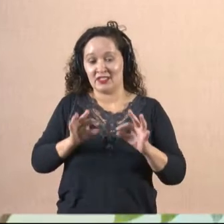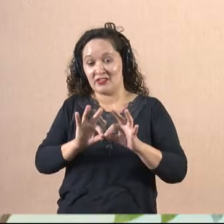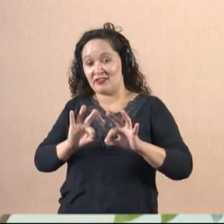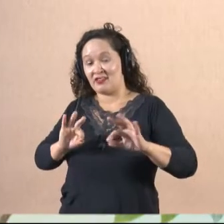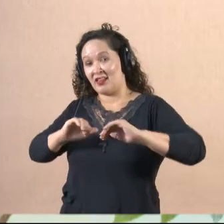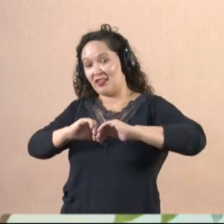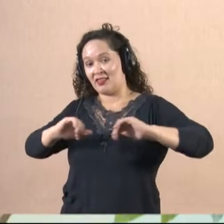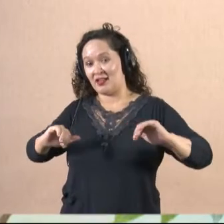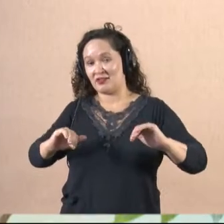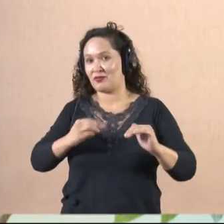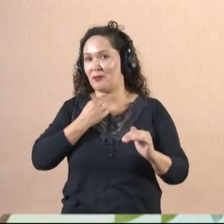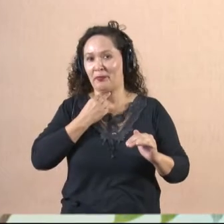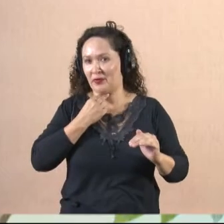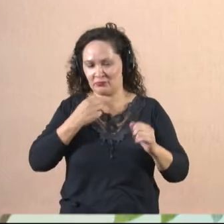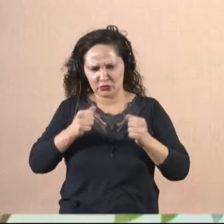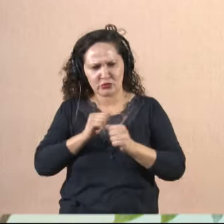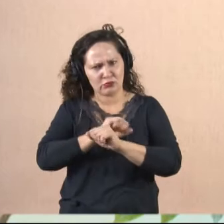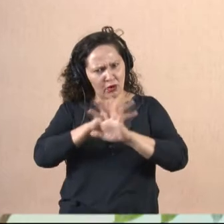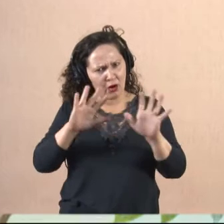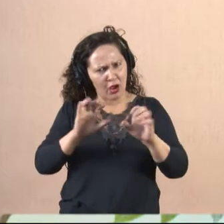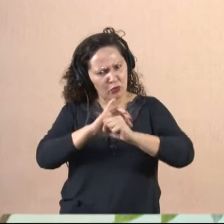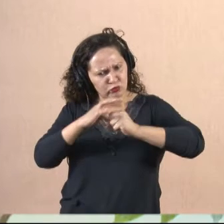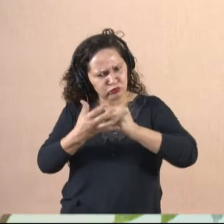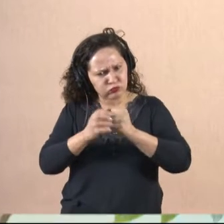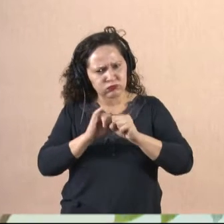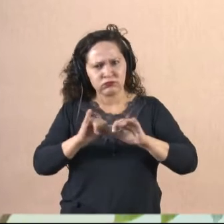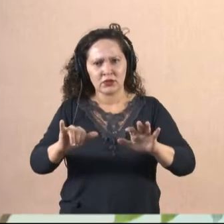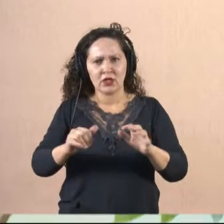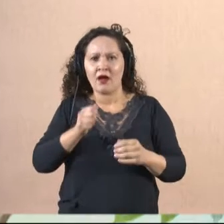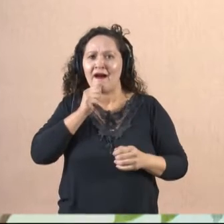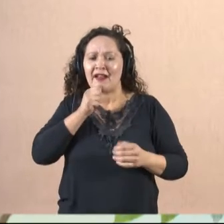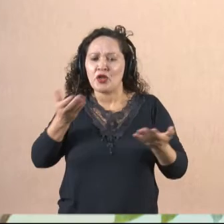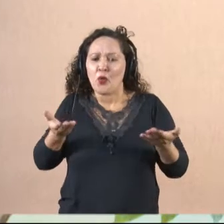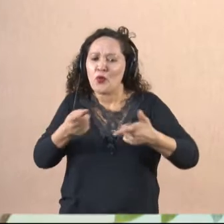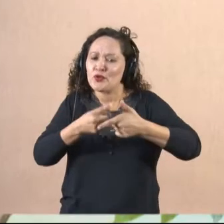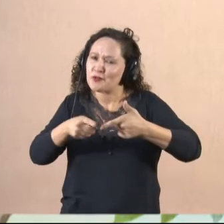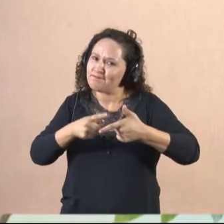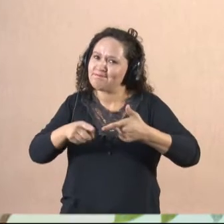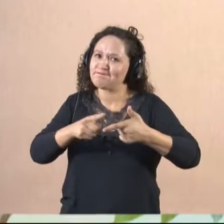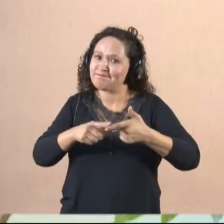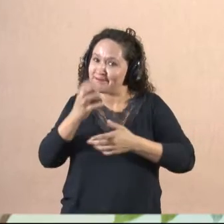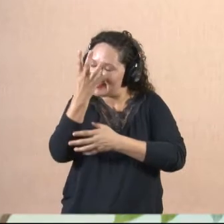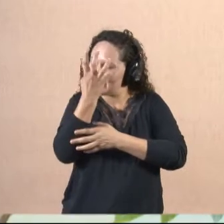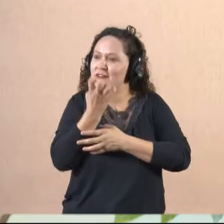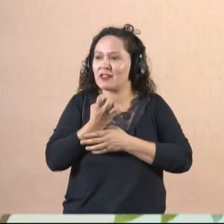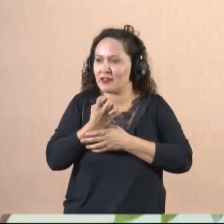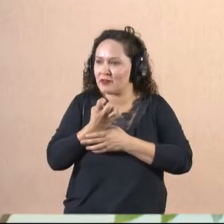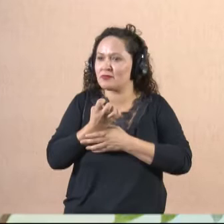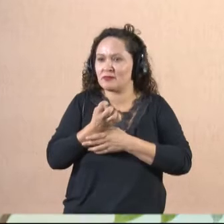sobre o fim da convite às 9:00 ainda nesta situação bem dramática